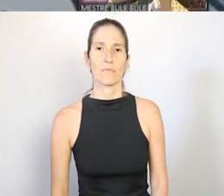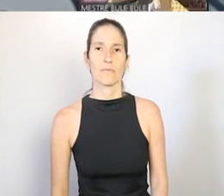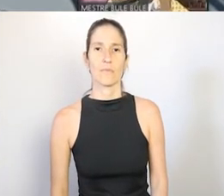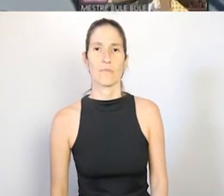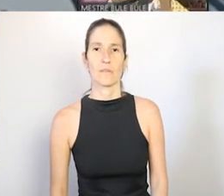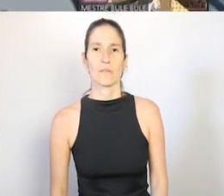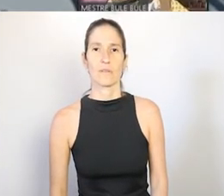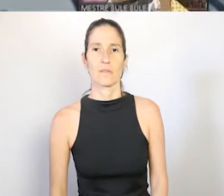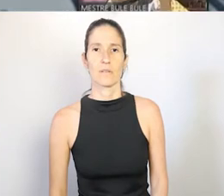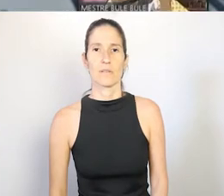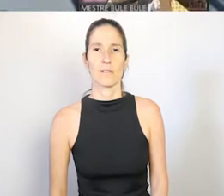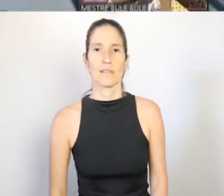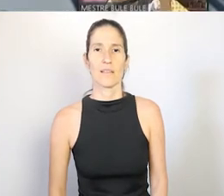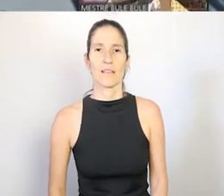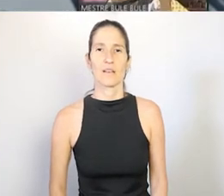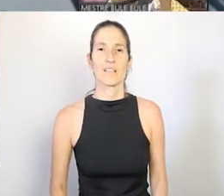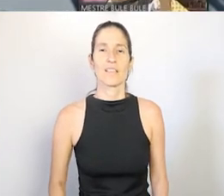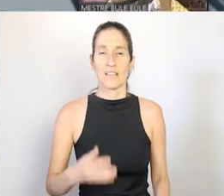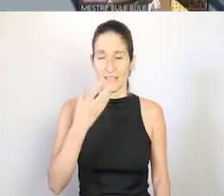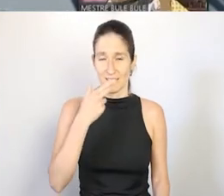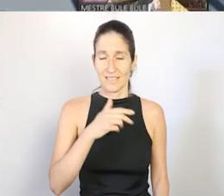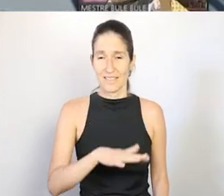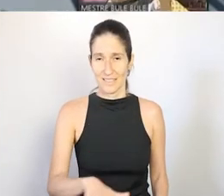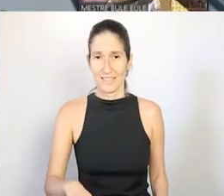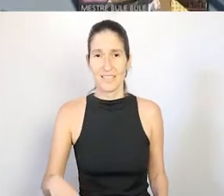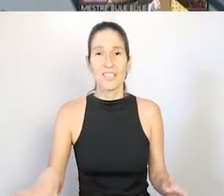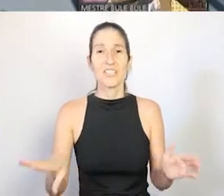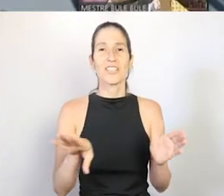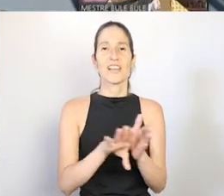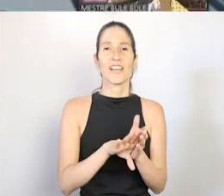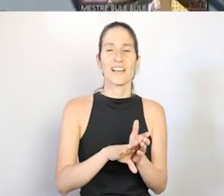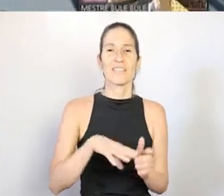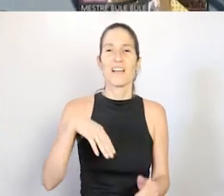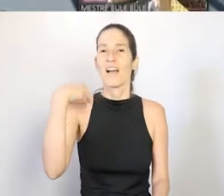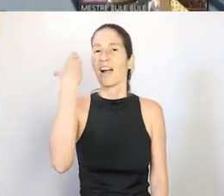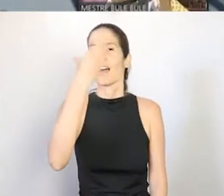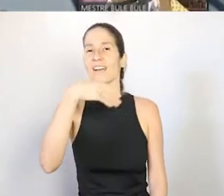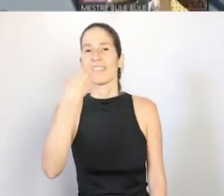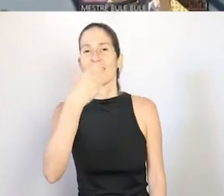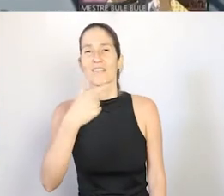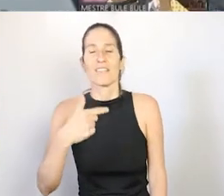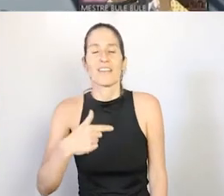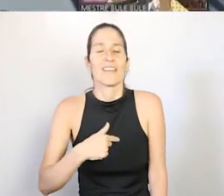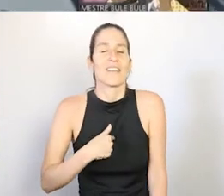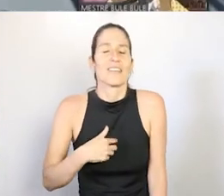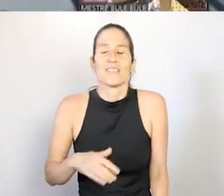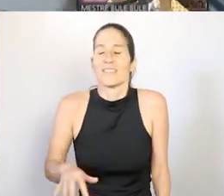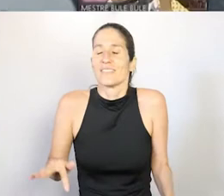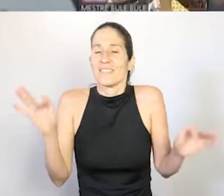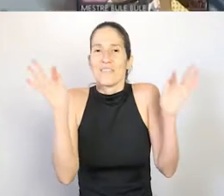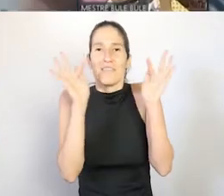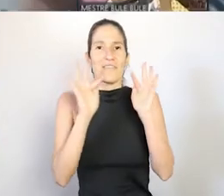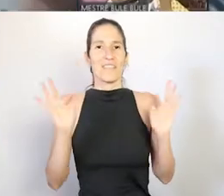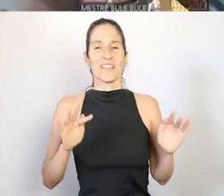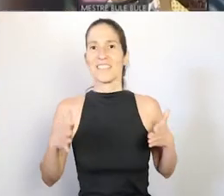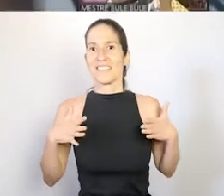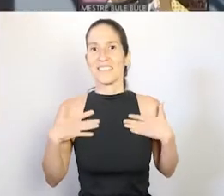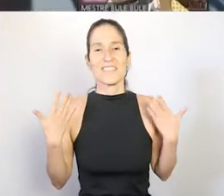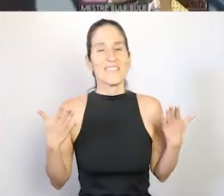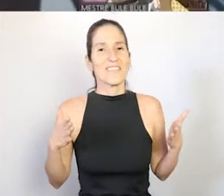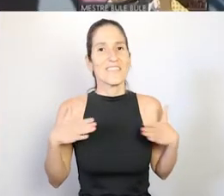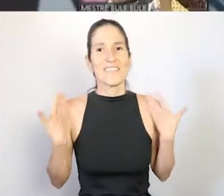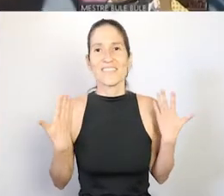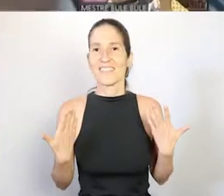Eles, quando chegam na porta do colégio, eles cantavam essa merenda. Isso eu me sentia tão alegre,